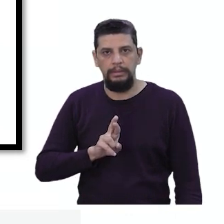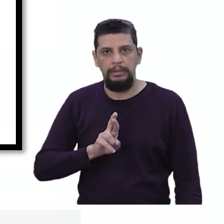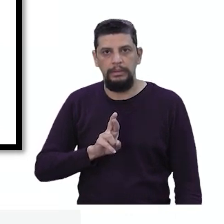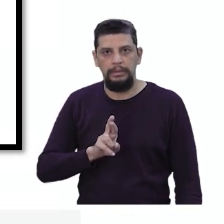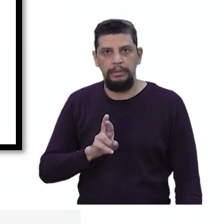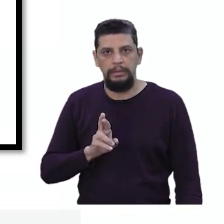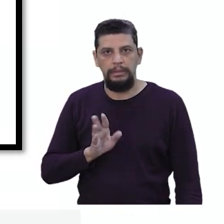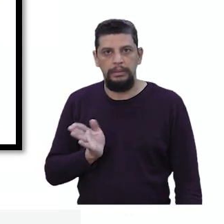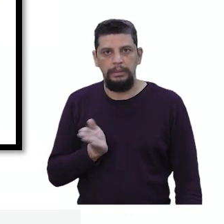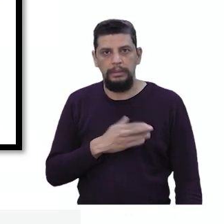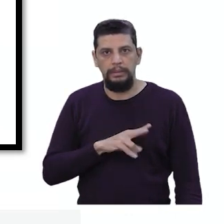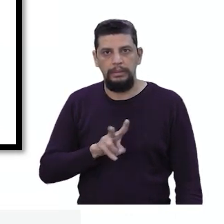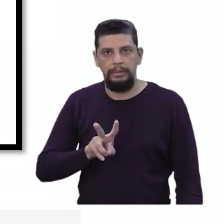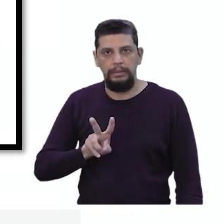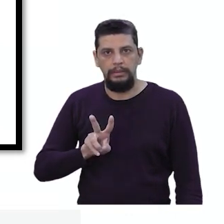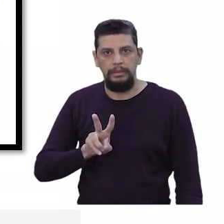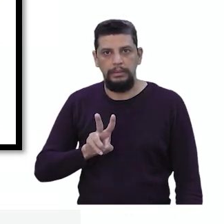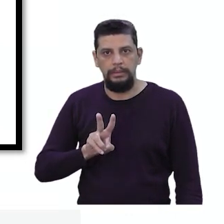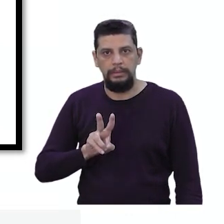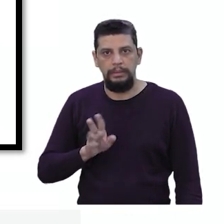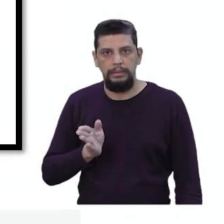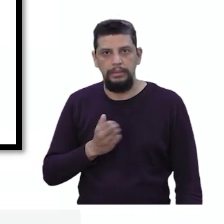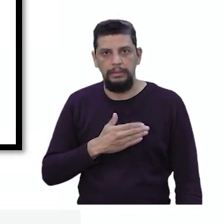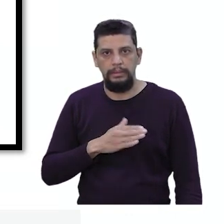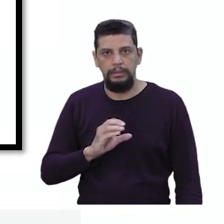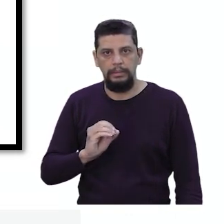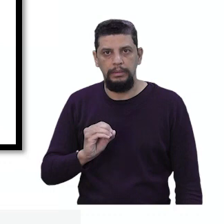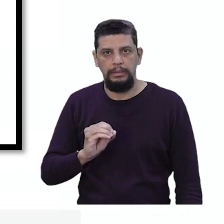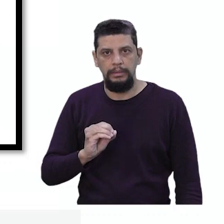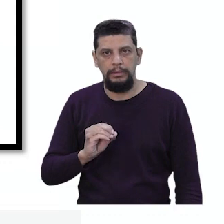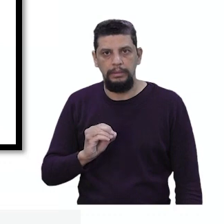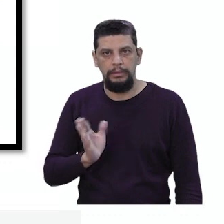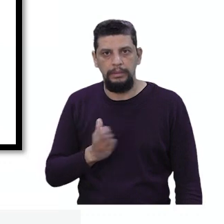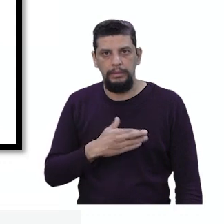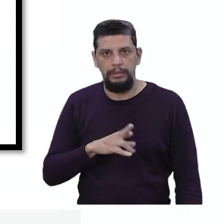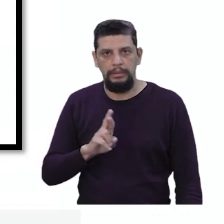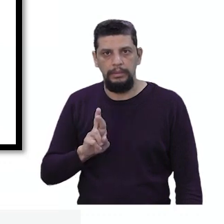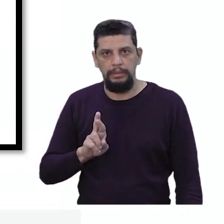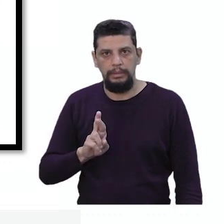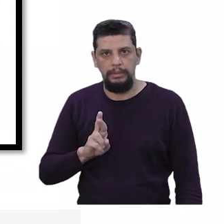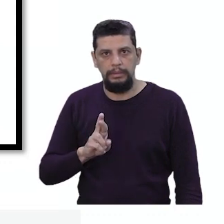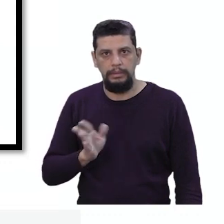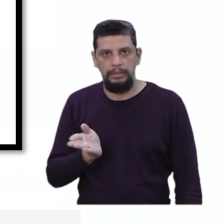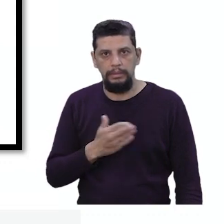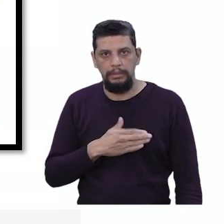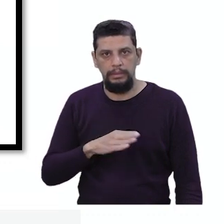o V, O, R, E.